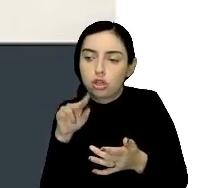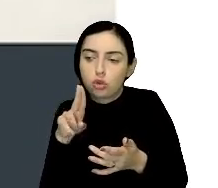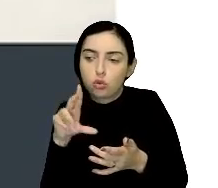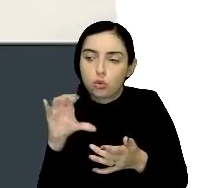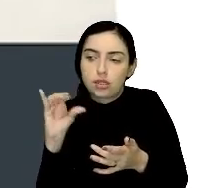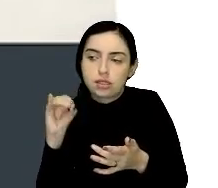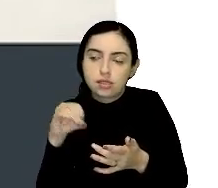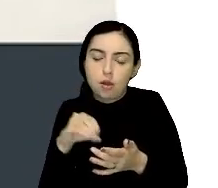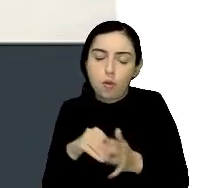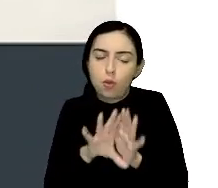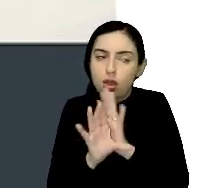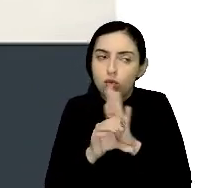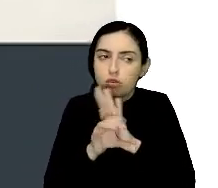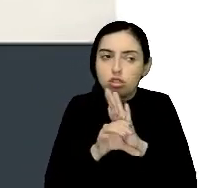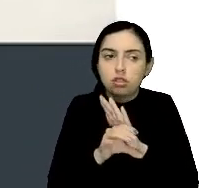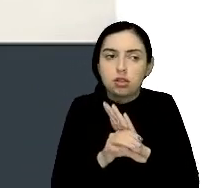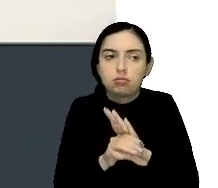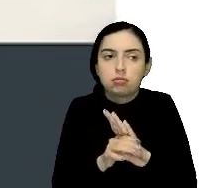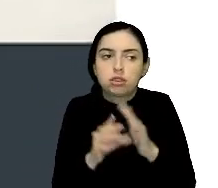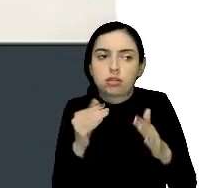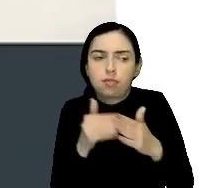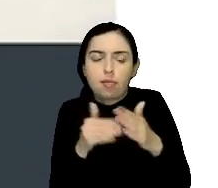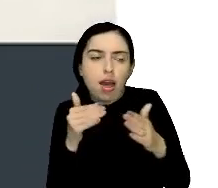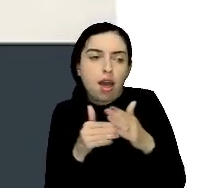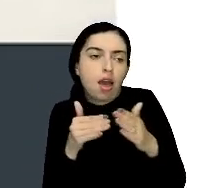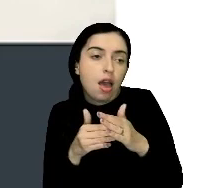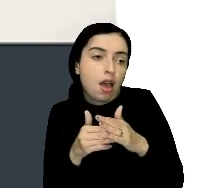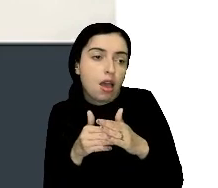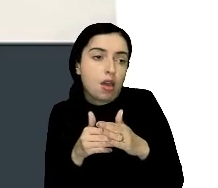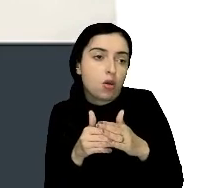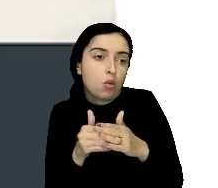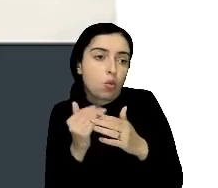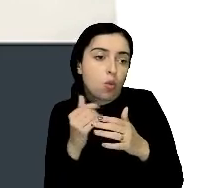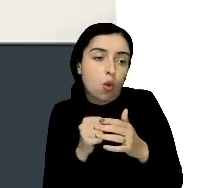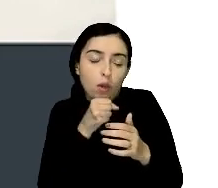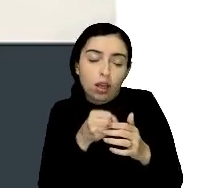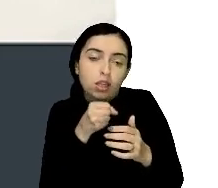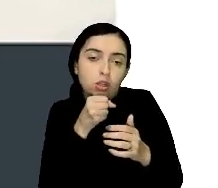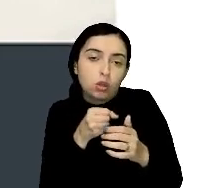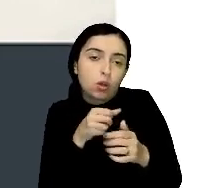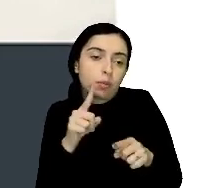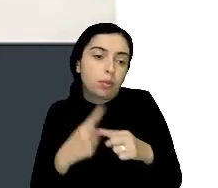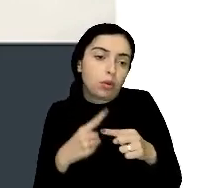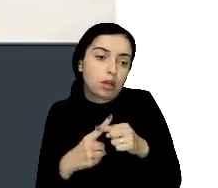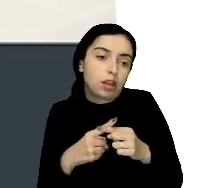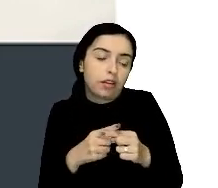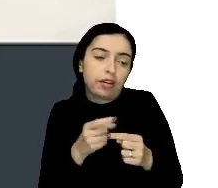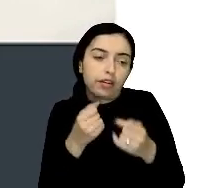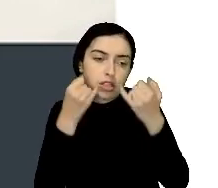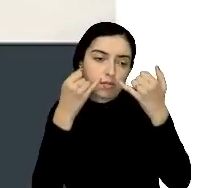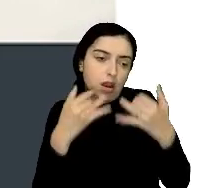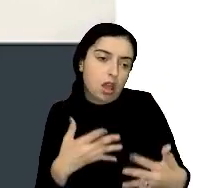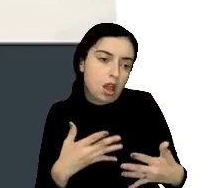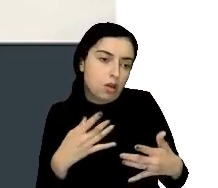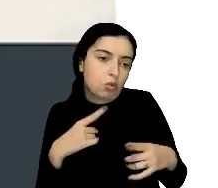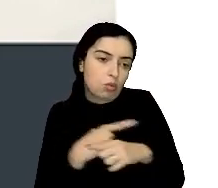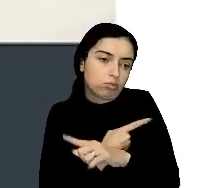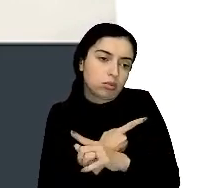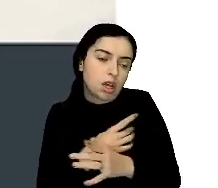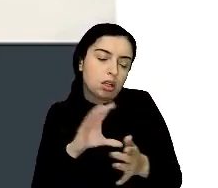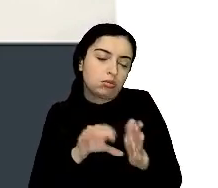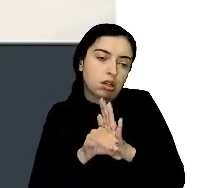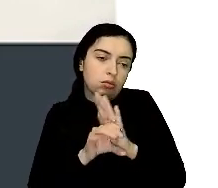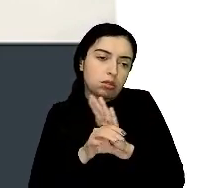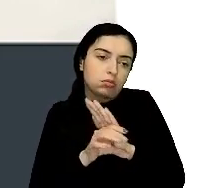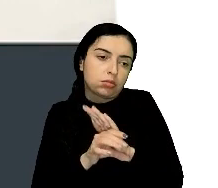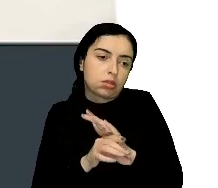barrar o Justin Bieber, porque o Justin Bieber fez uma declaração que é contrária aos princípios da Constituição, você vai barrar o